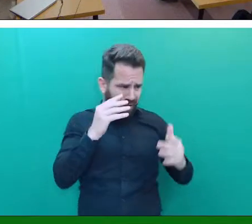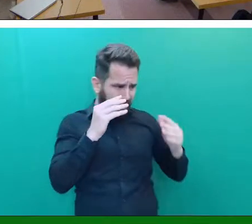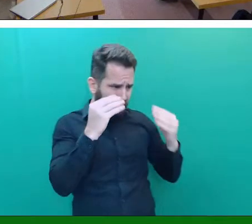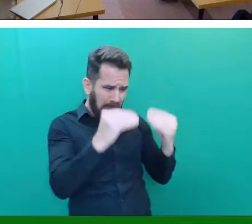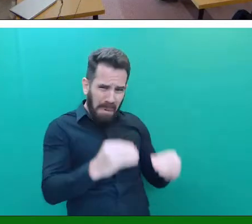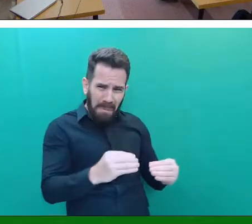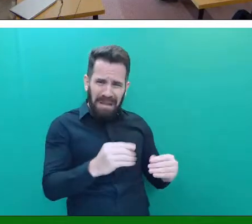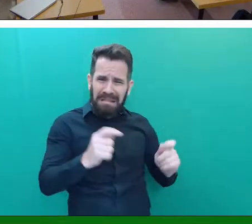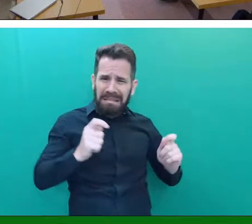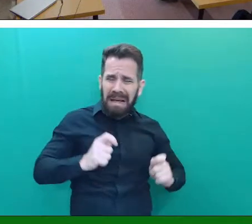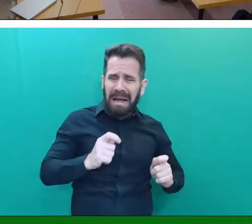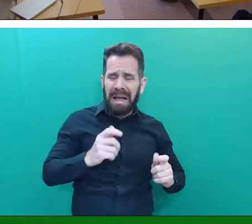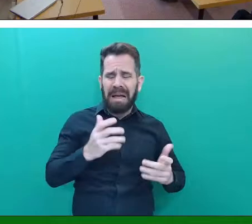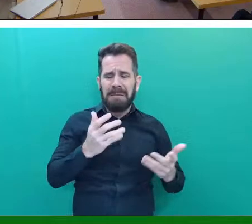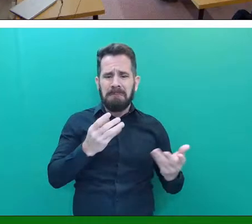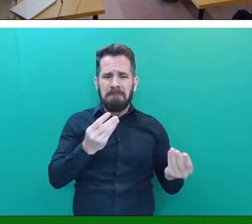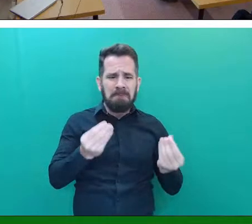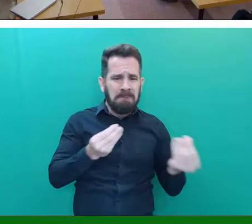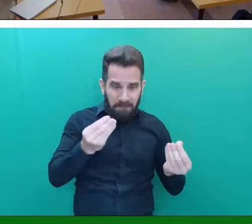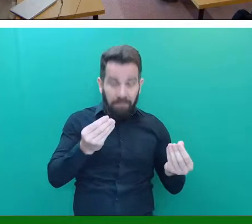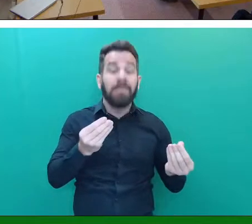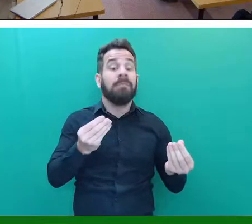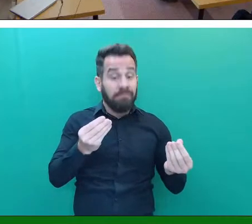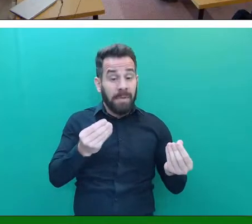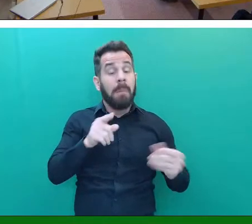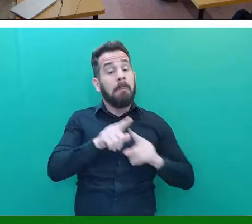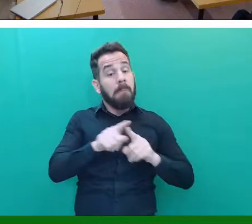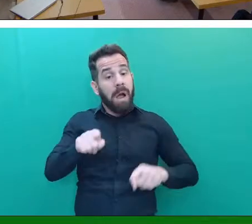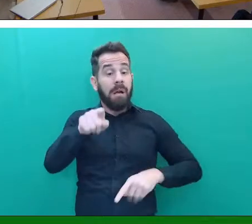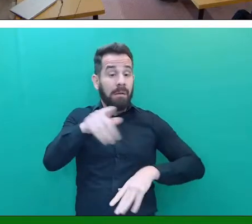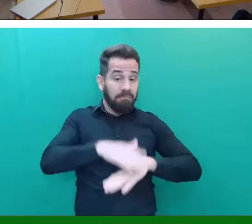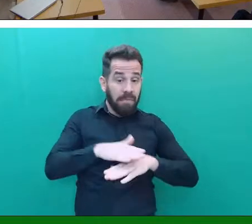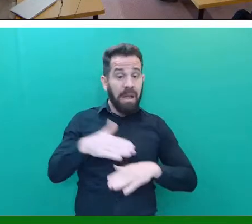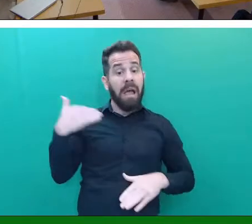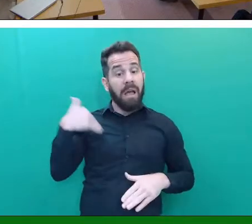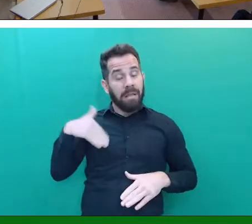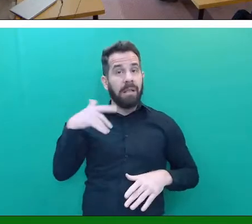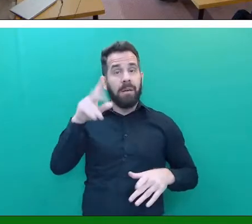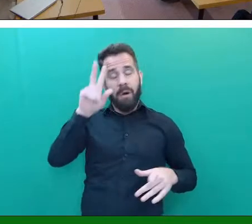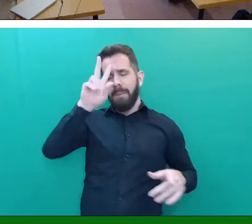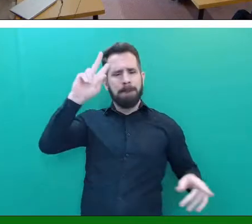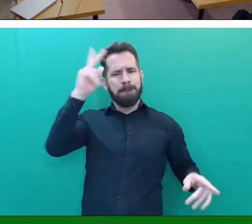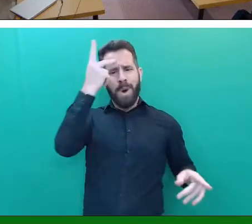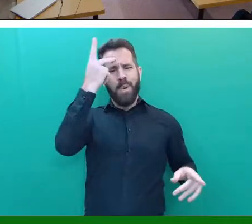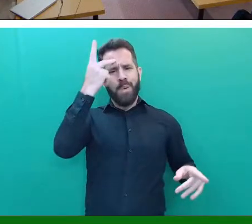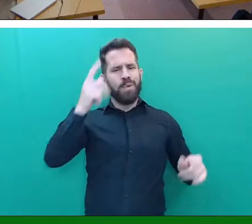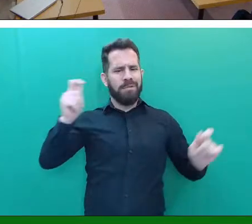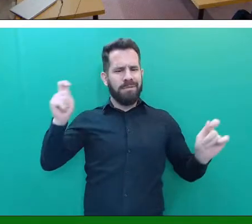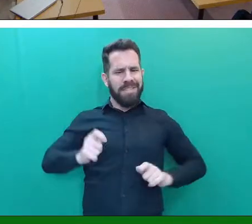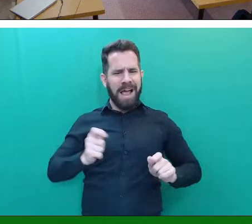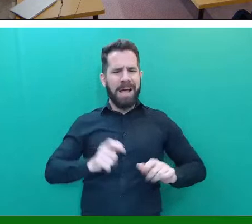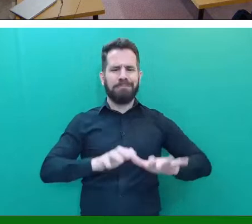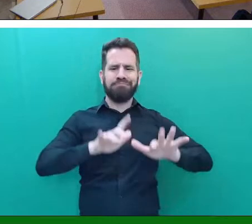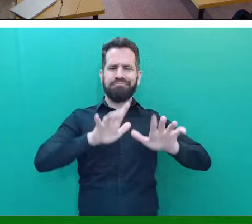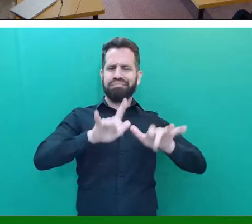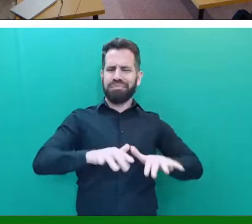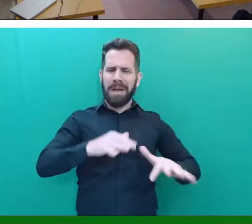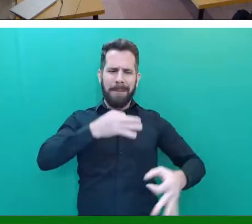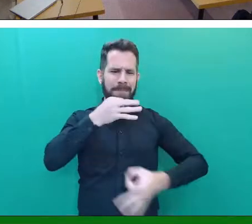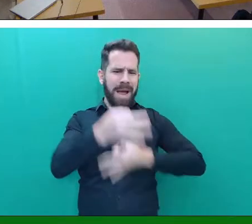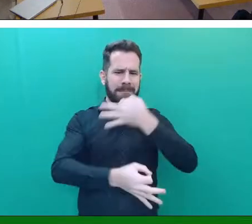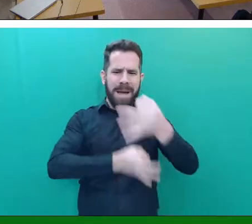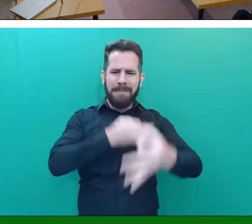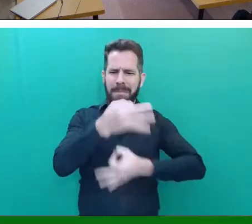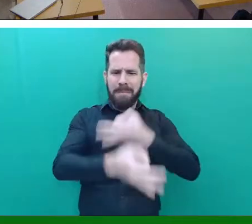dados e aos poucos você foi tirando a sua voz, né? E no final do